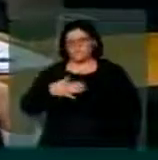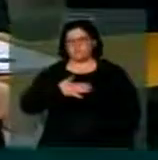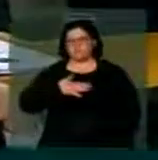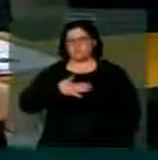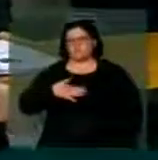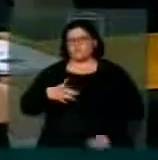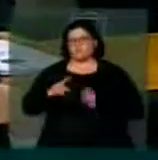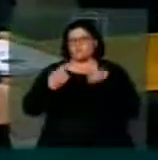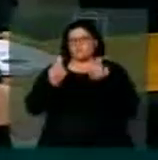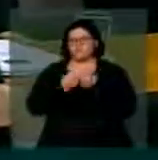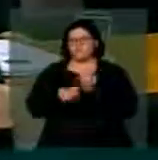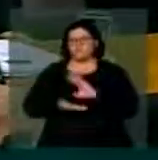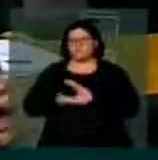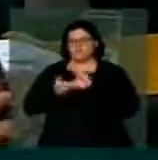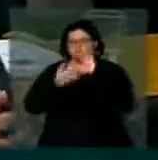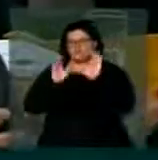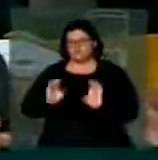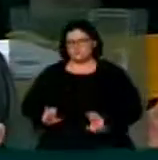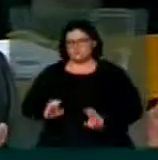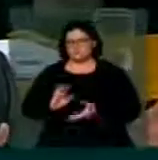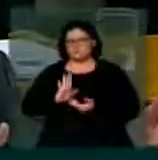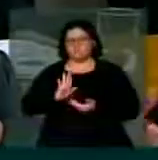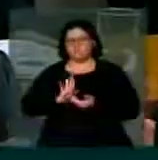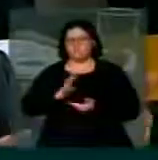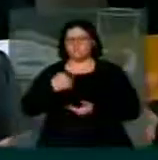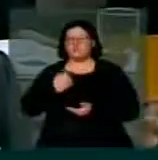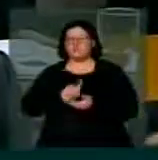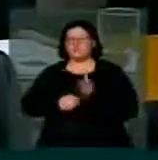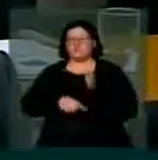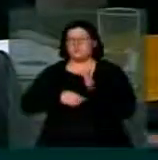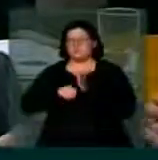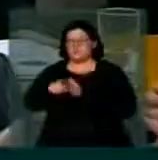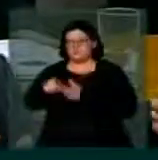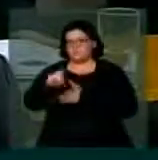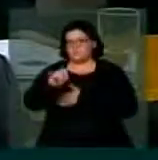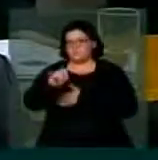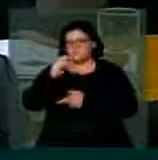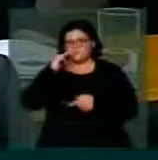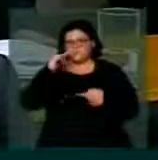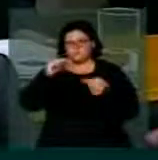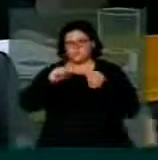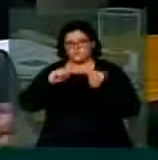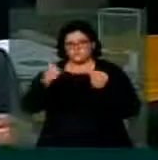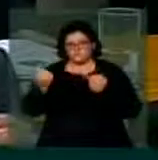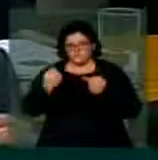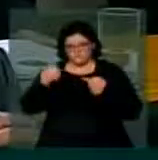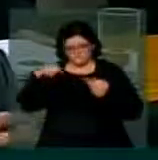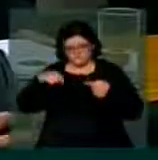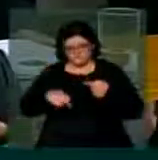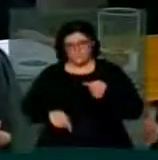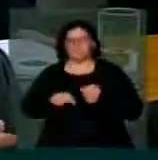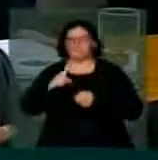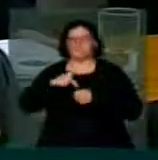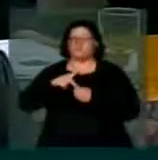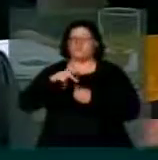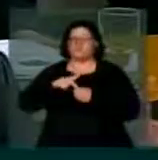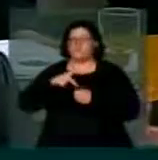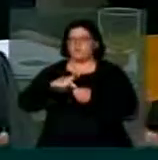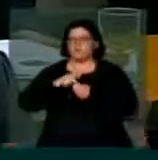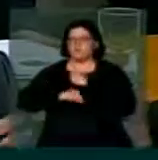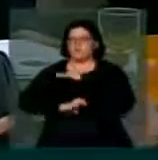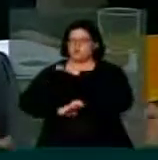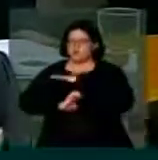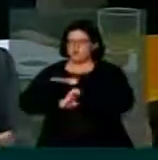Ética da Câmara. E lá nós fizemos a ela a pergunta se ela concordaria em vir à CPI da Petrobras para aqui